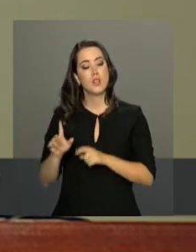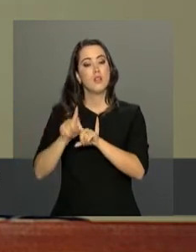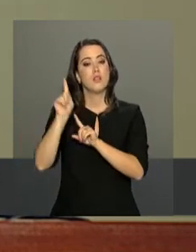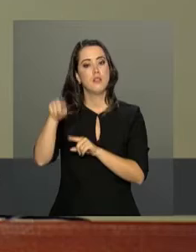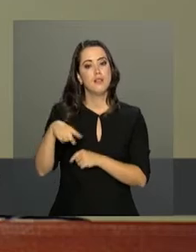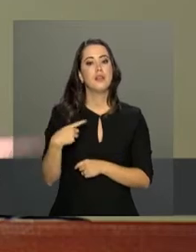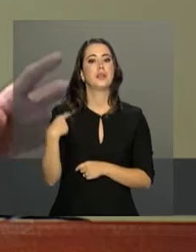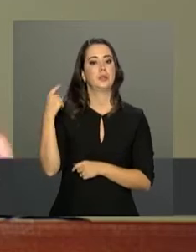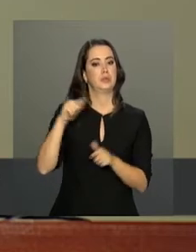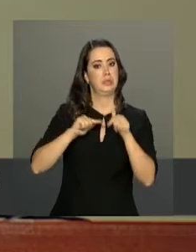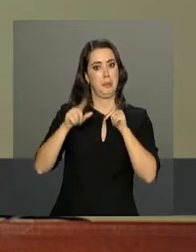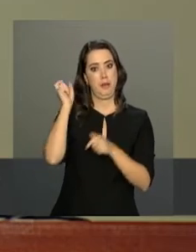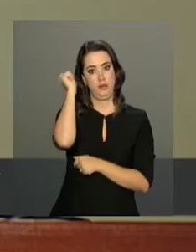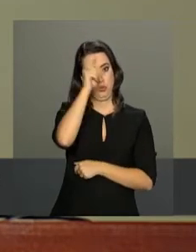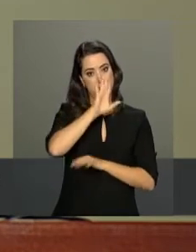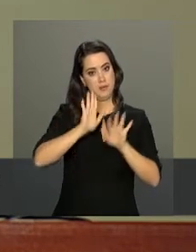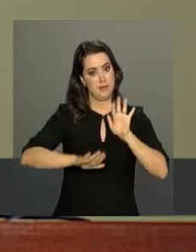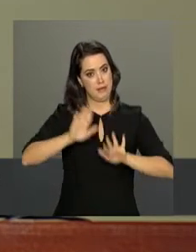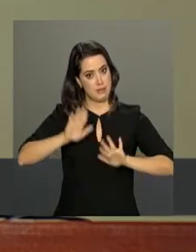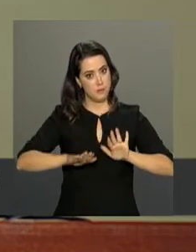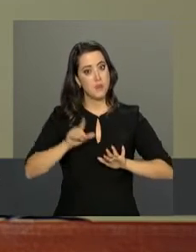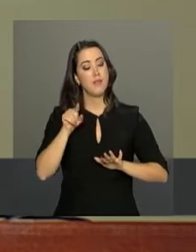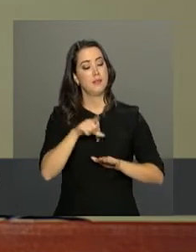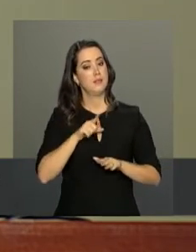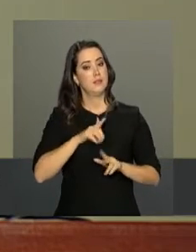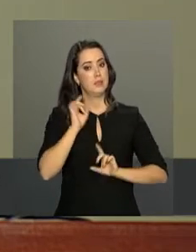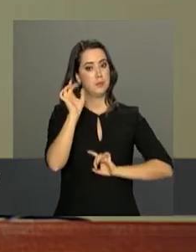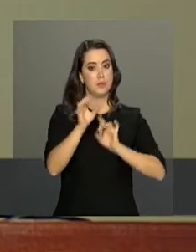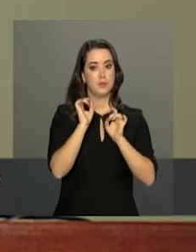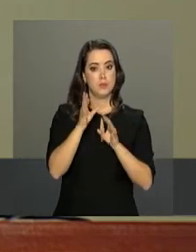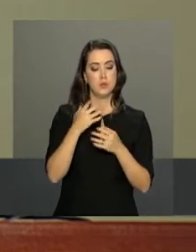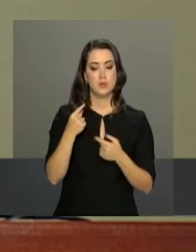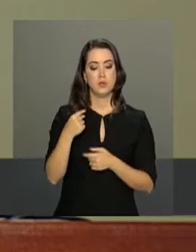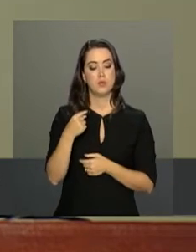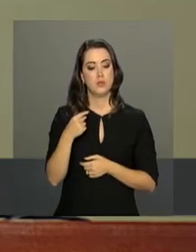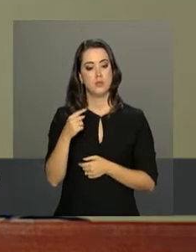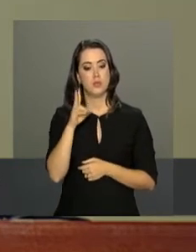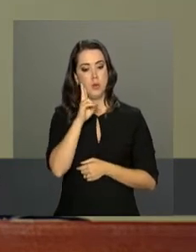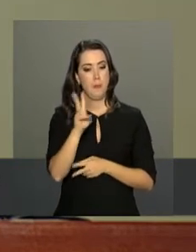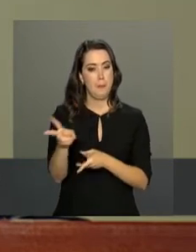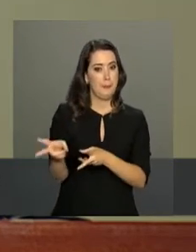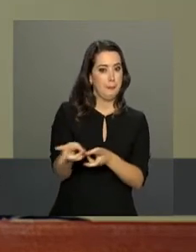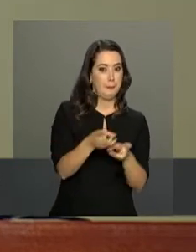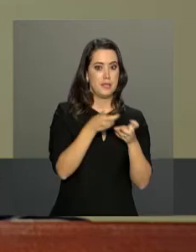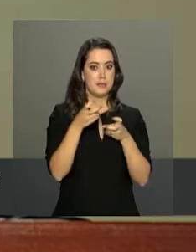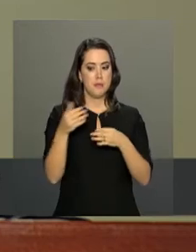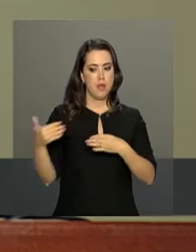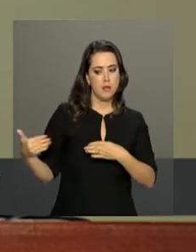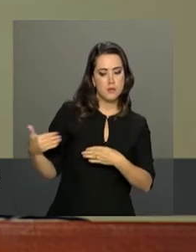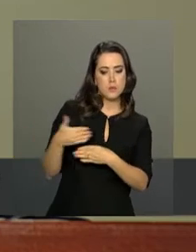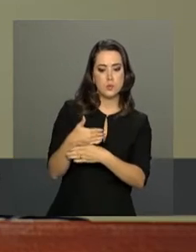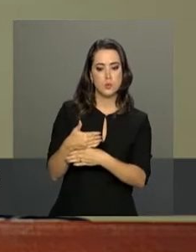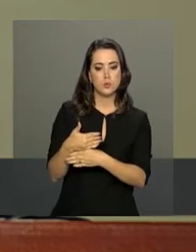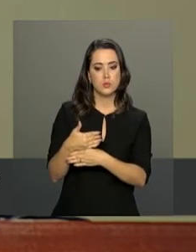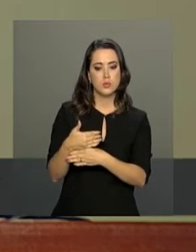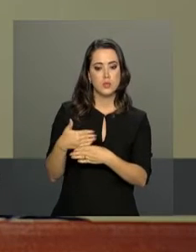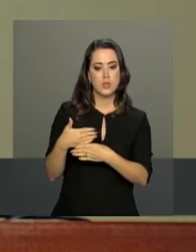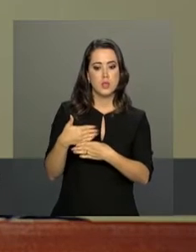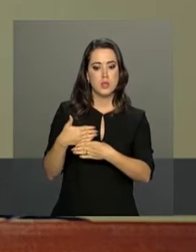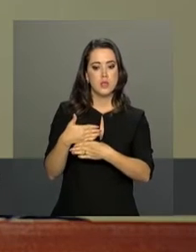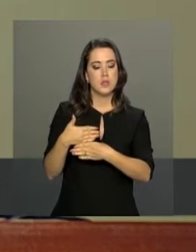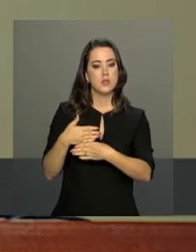fácil porque muitas muitas vezes especialmente quando eu ia verificar a questão das fronteiras brasileiras lá